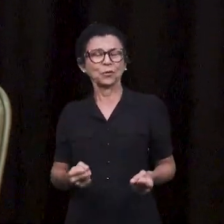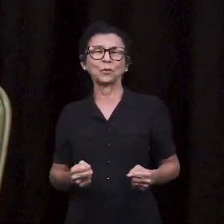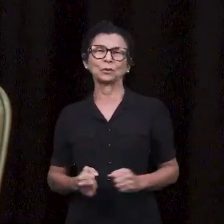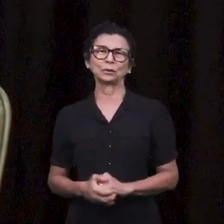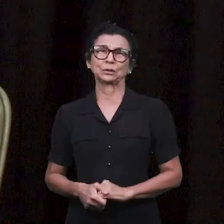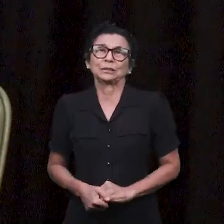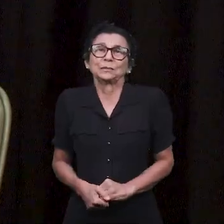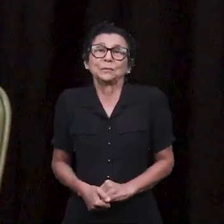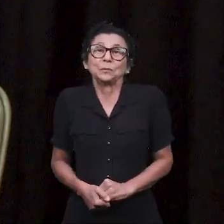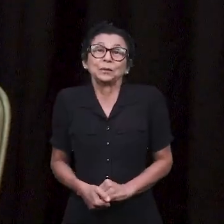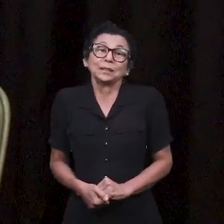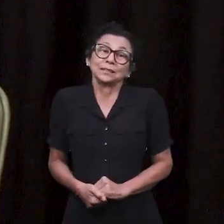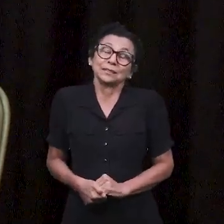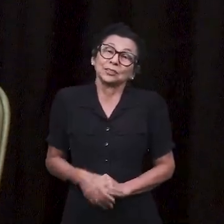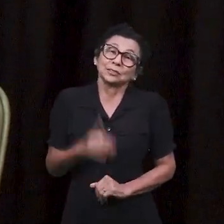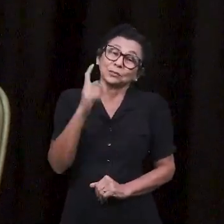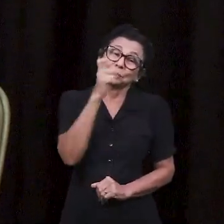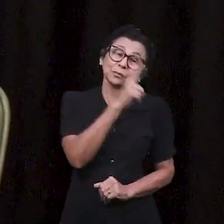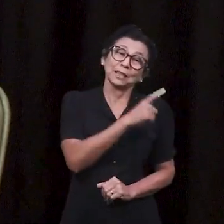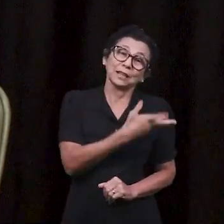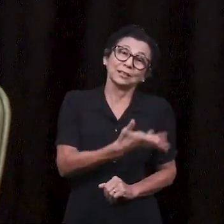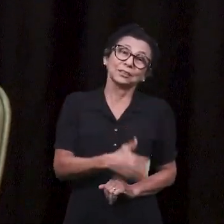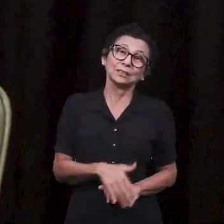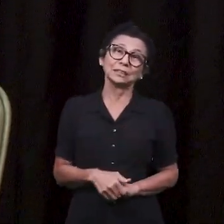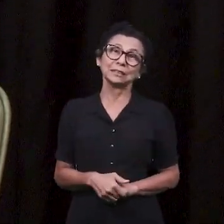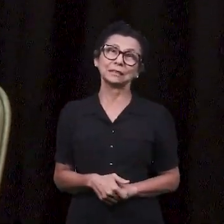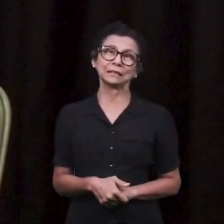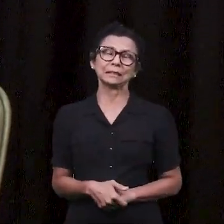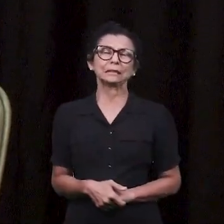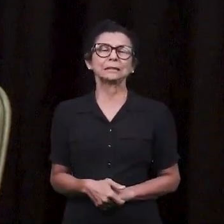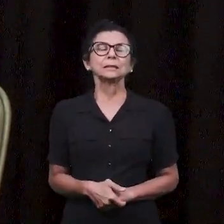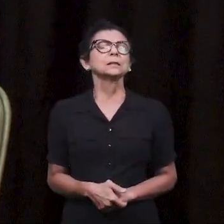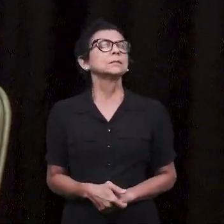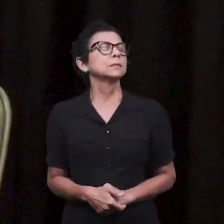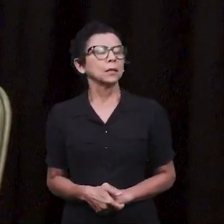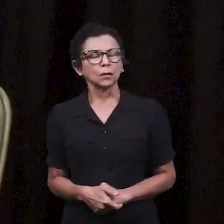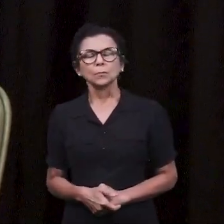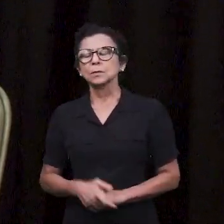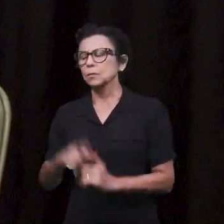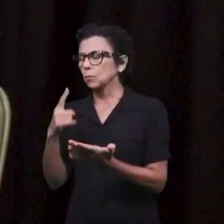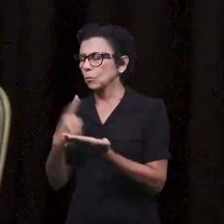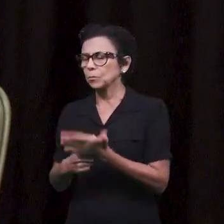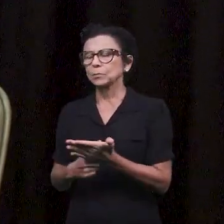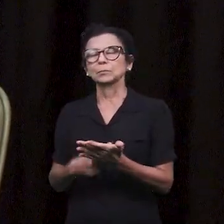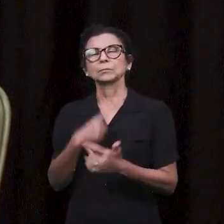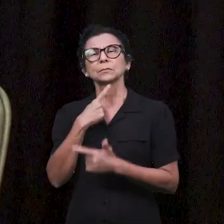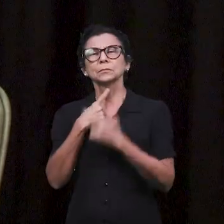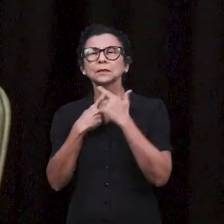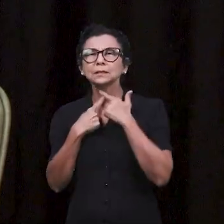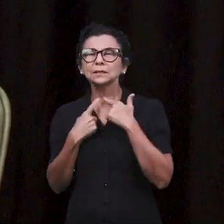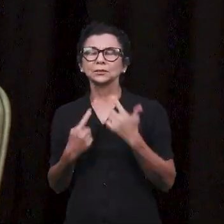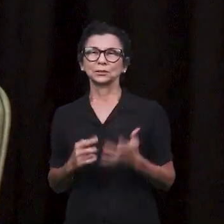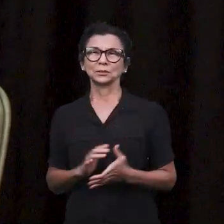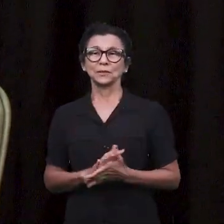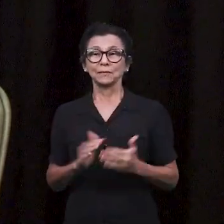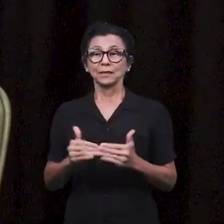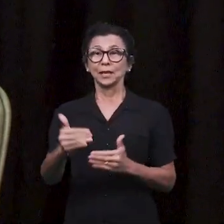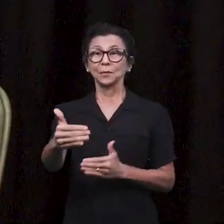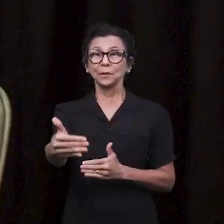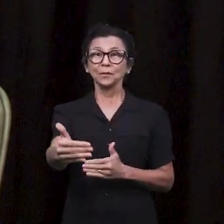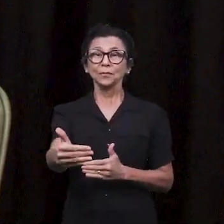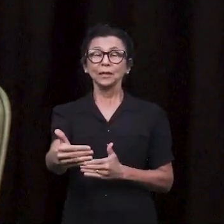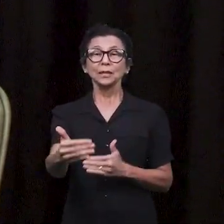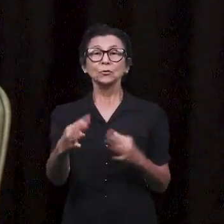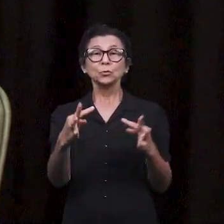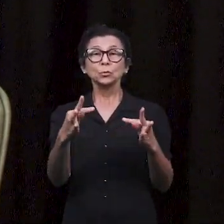que a gente estava em um período que tinha um pouco de dificuldade nessa parte. Então eu coloquei no meu coração que esse era o meu desejo. E a partir daí tudo